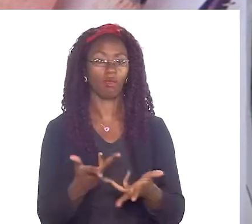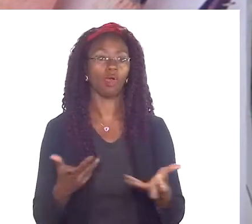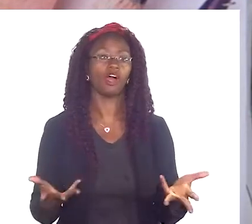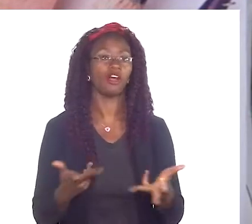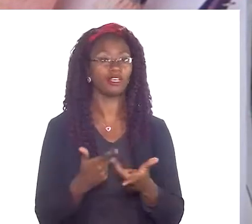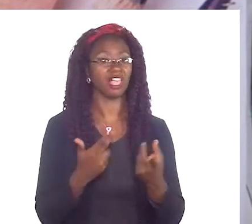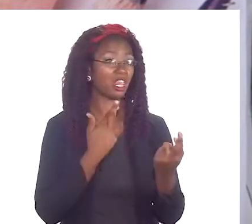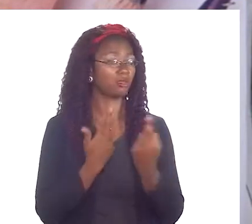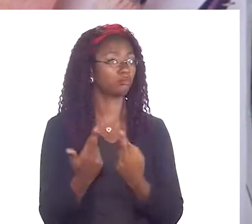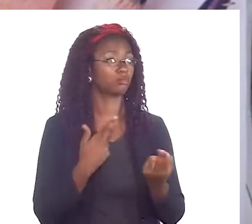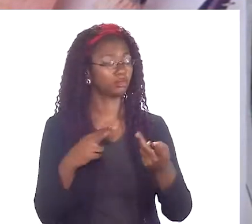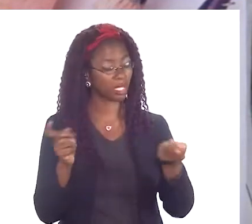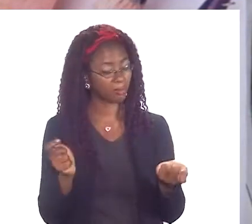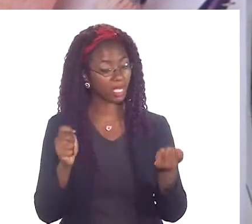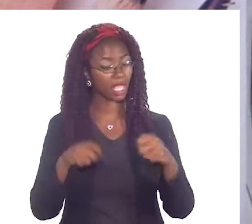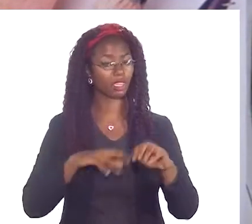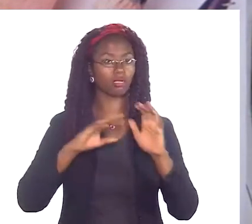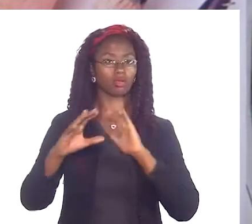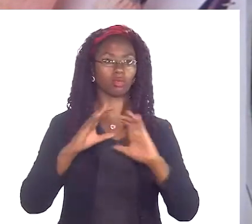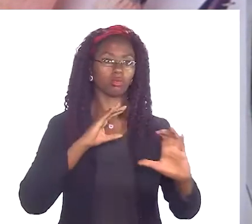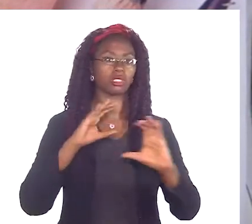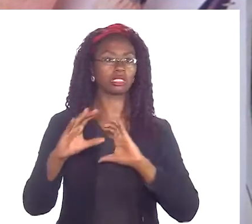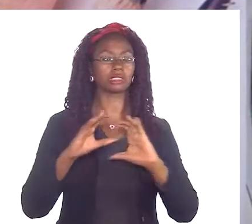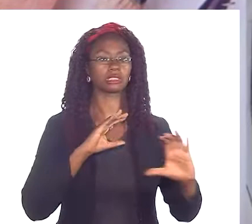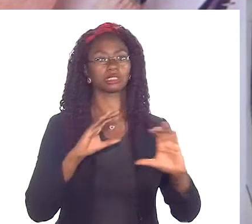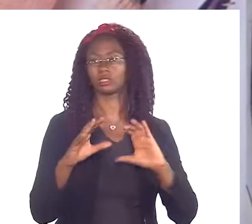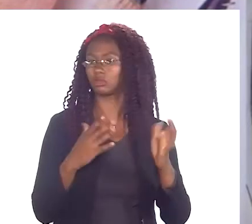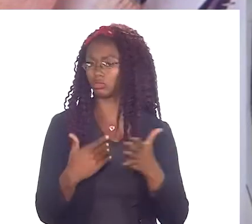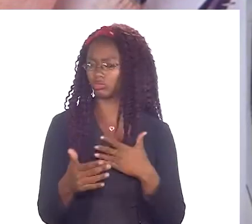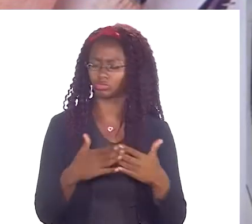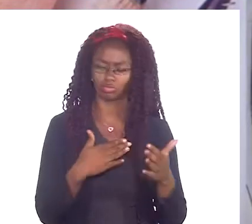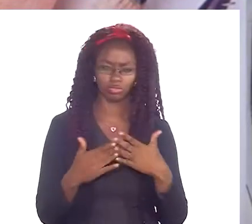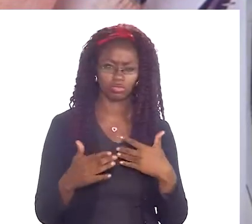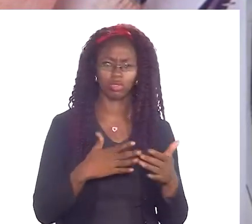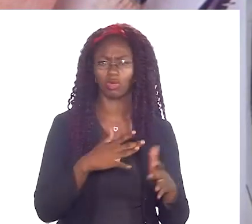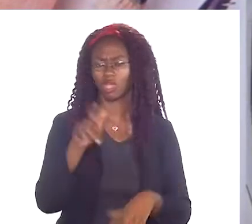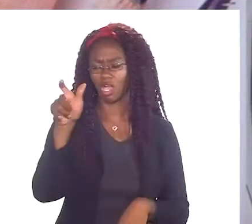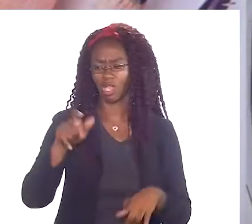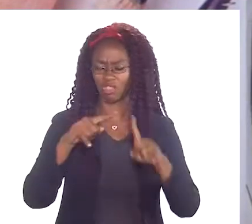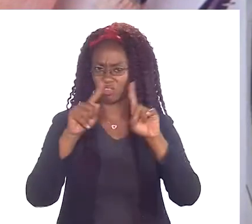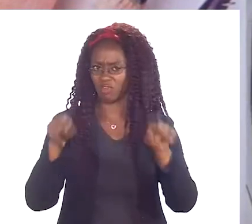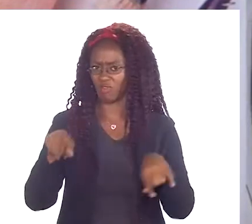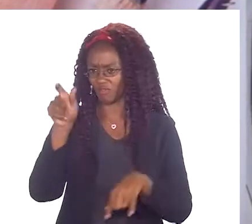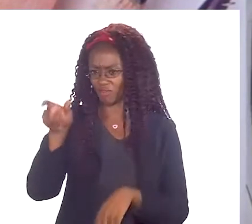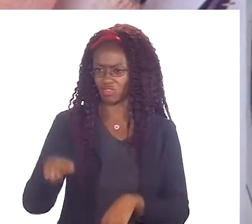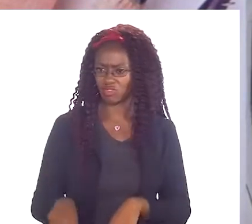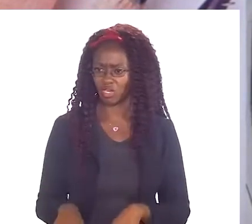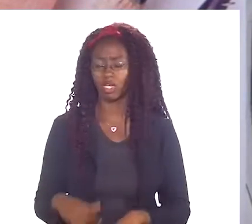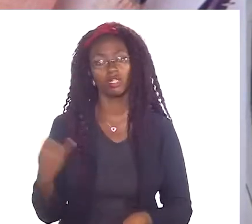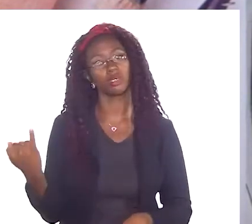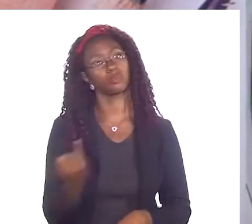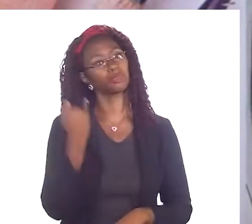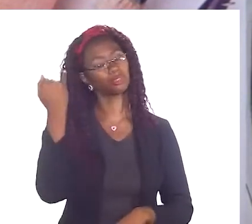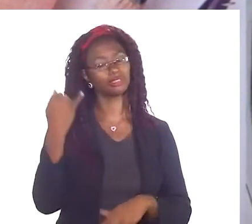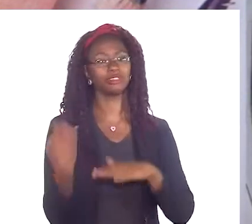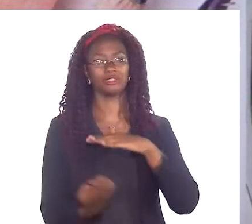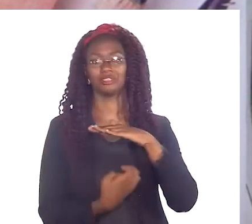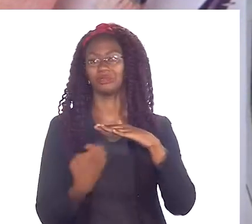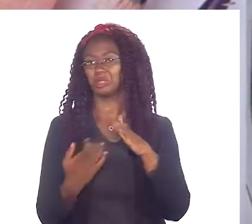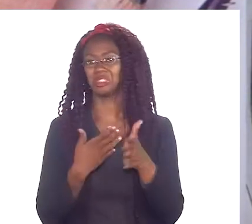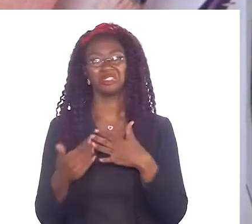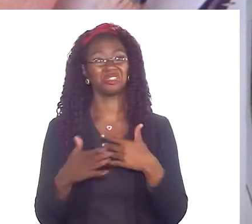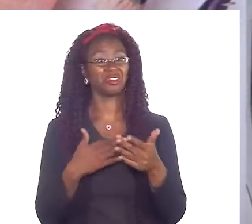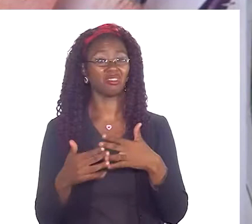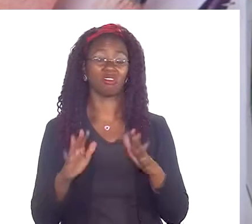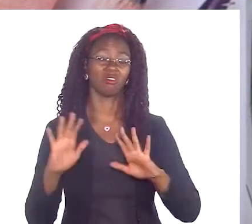qualidade de relacionamento, a capacidade de comunicação de qualquer empregado é muito importante para a empresa, de